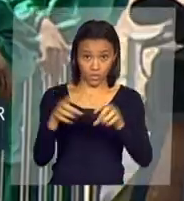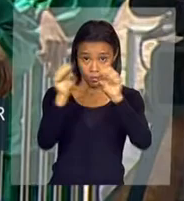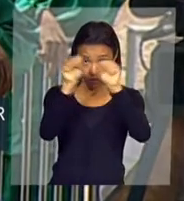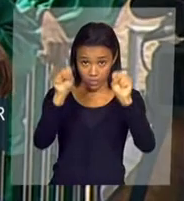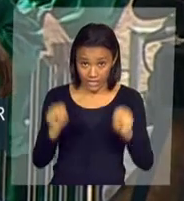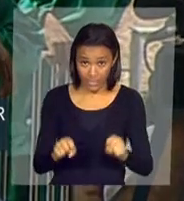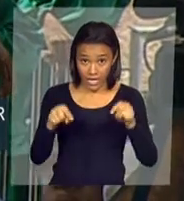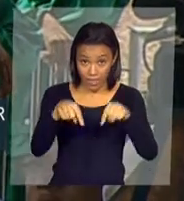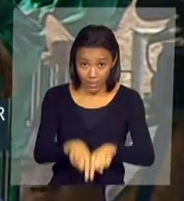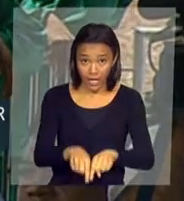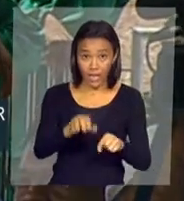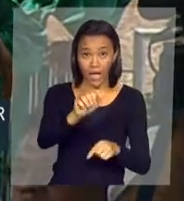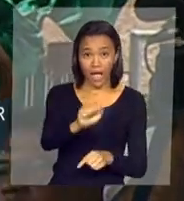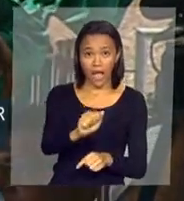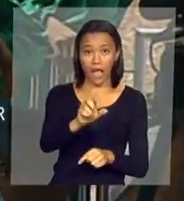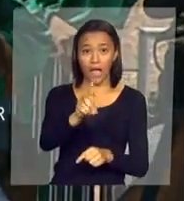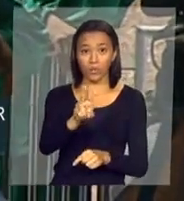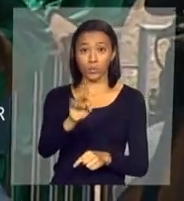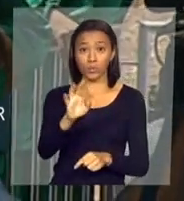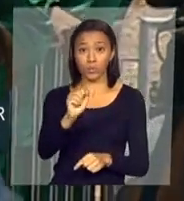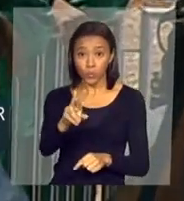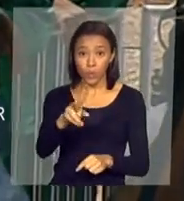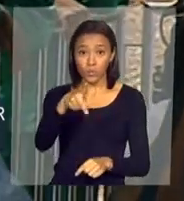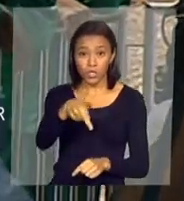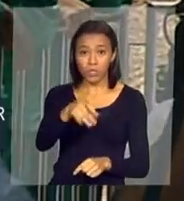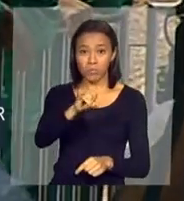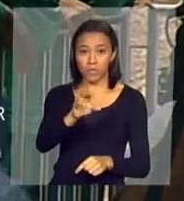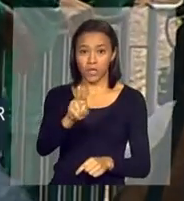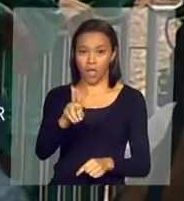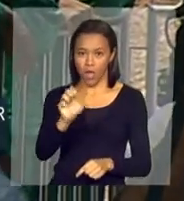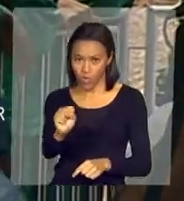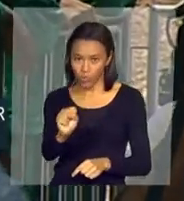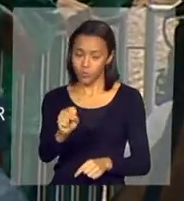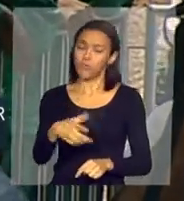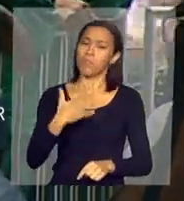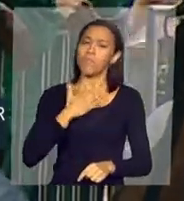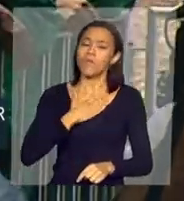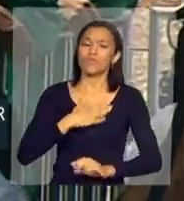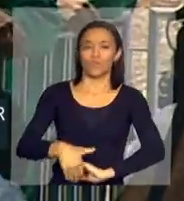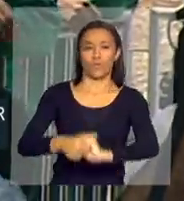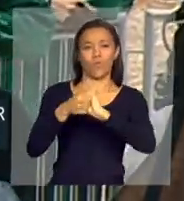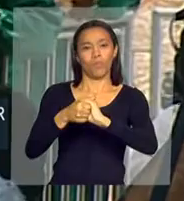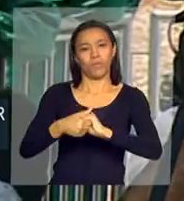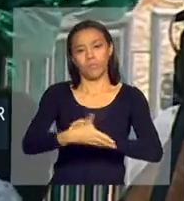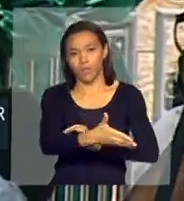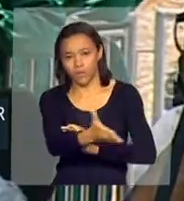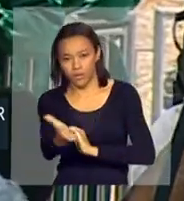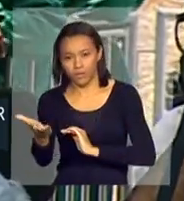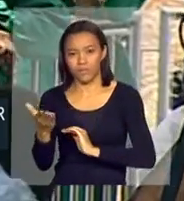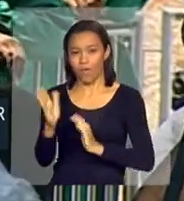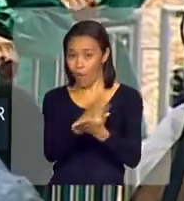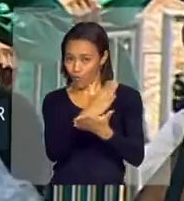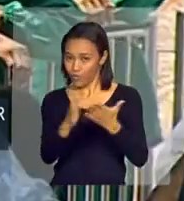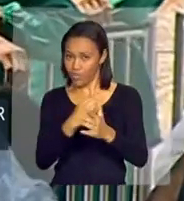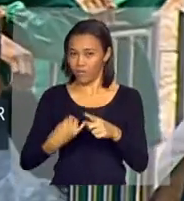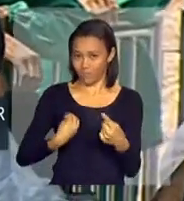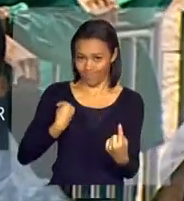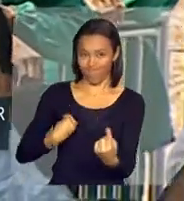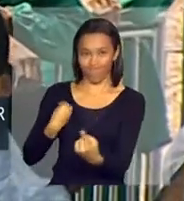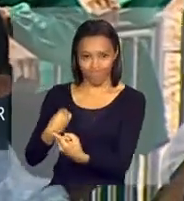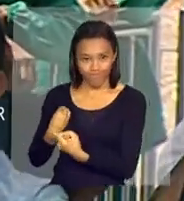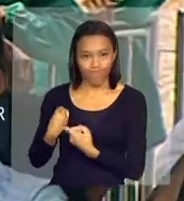de Piaus. Meus cumprimentos a eles. Alguns deles estão aí, então